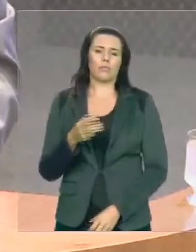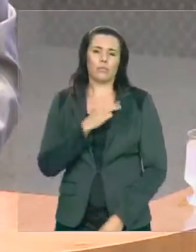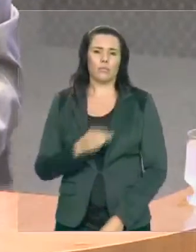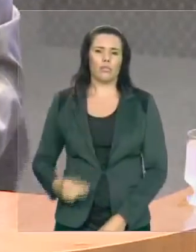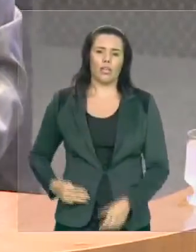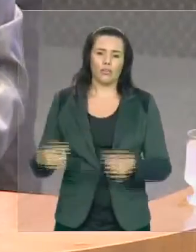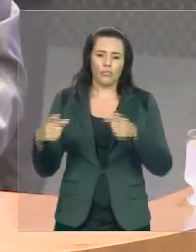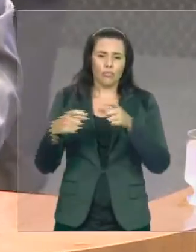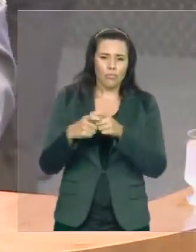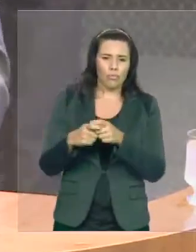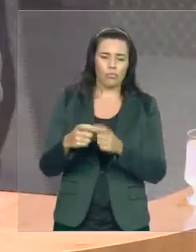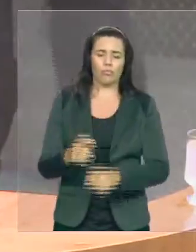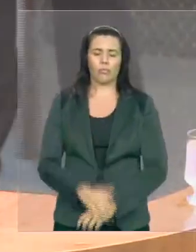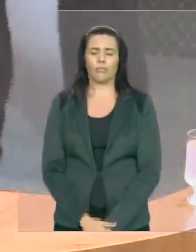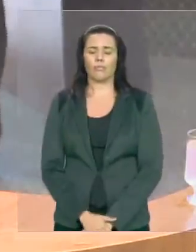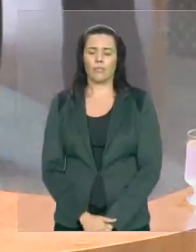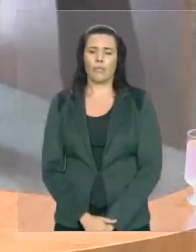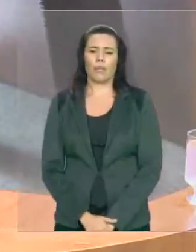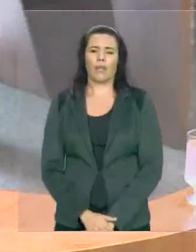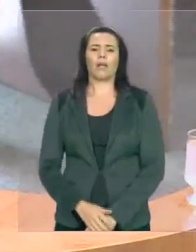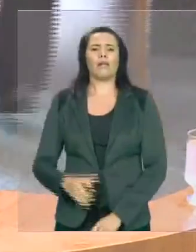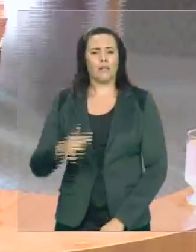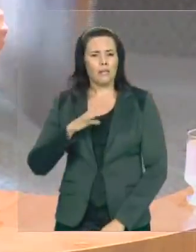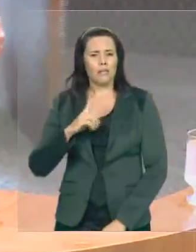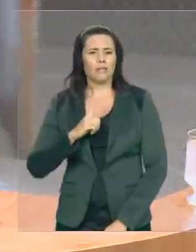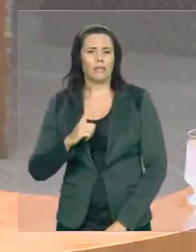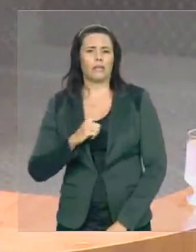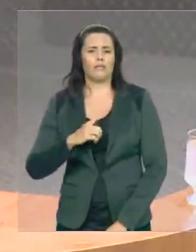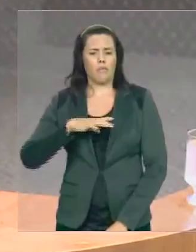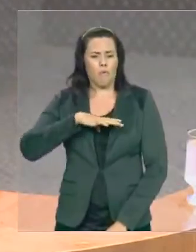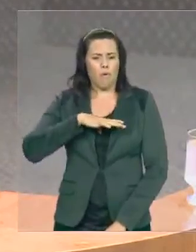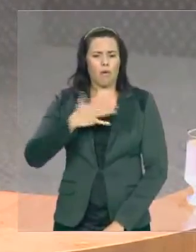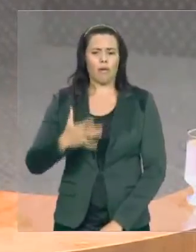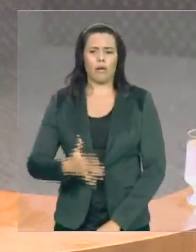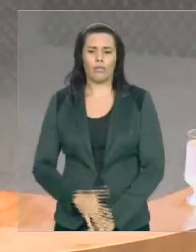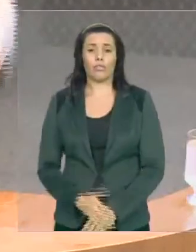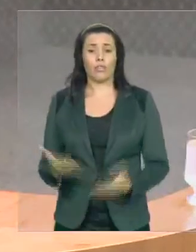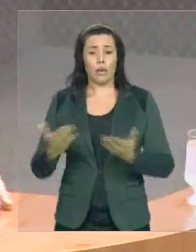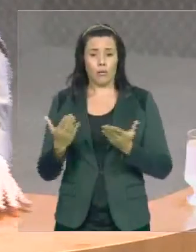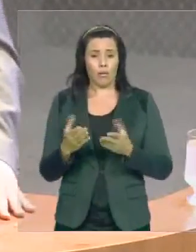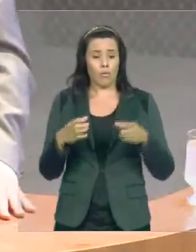eficiência, melhor ainda, prevendo e